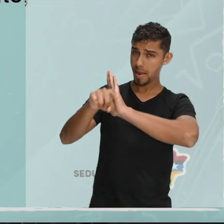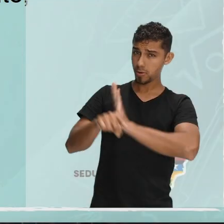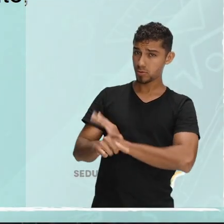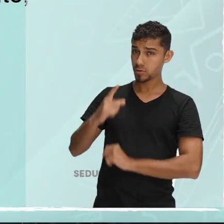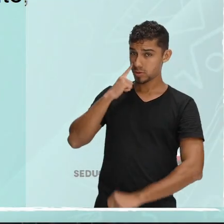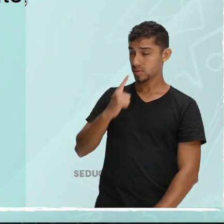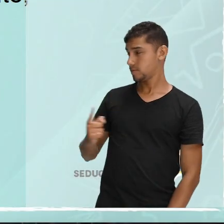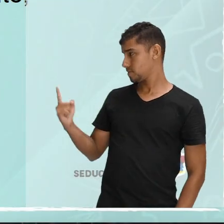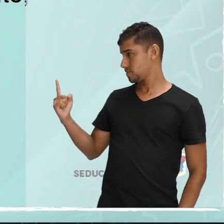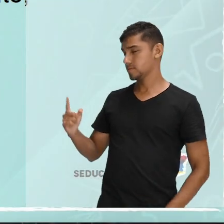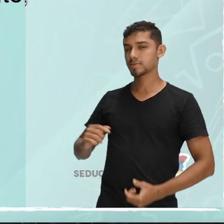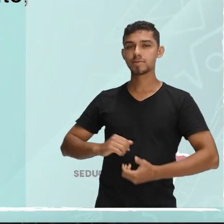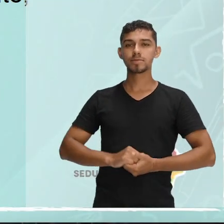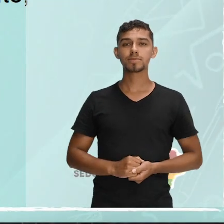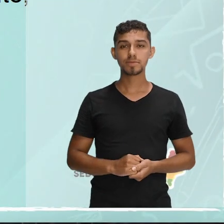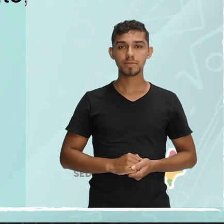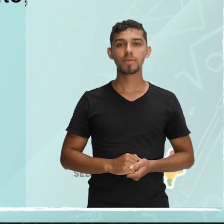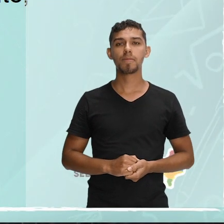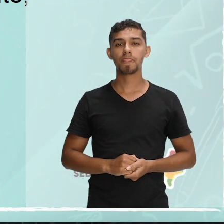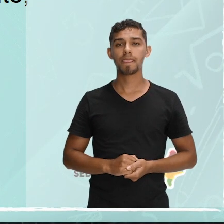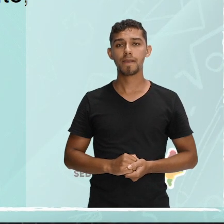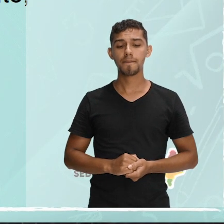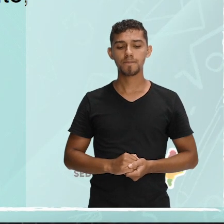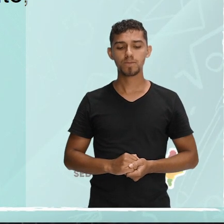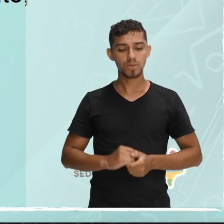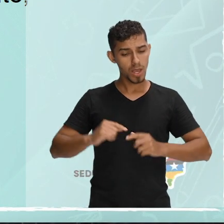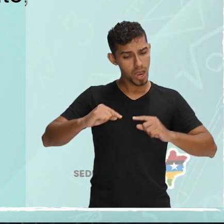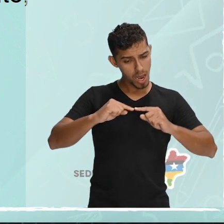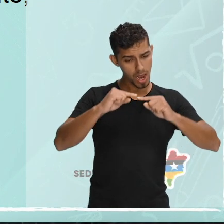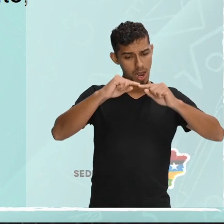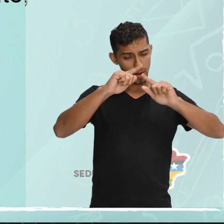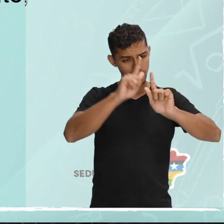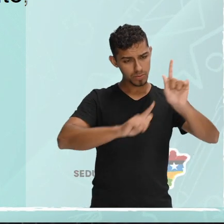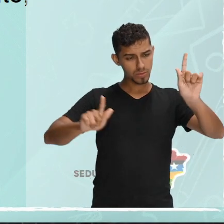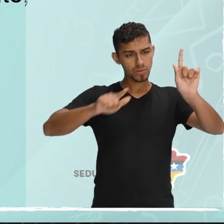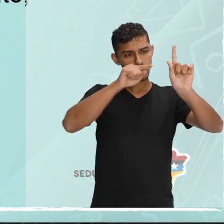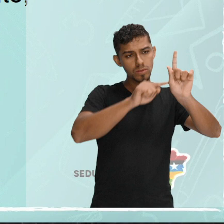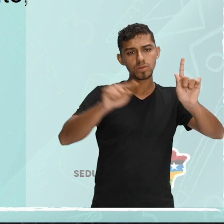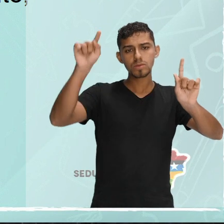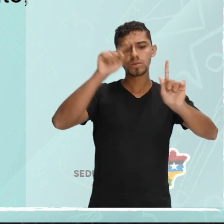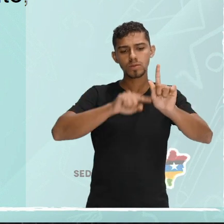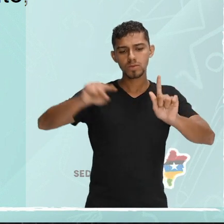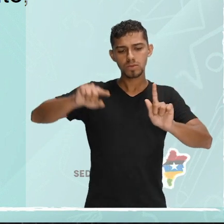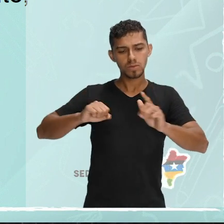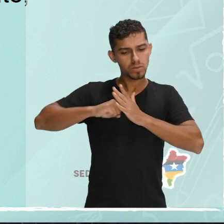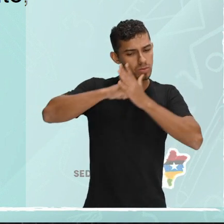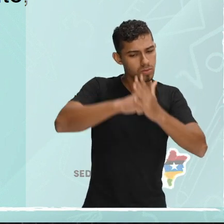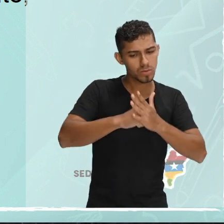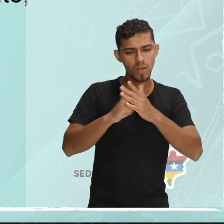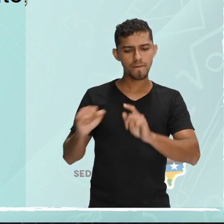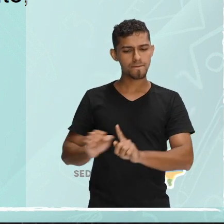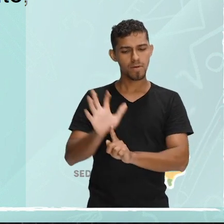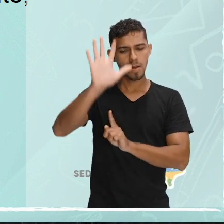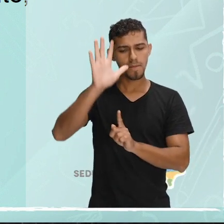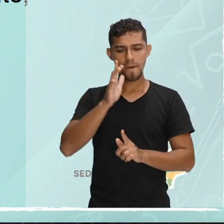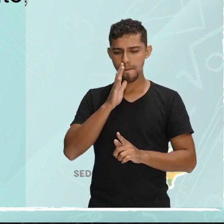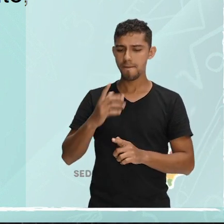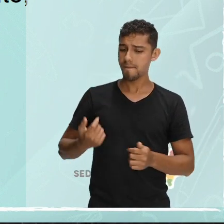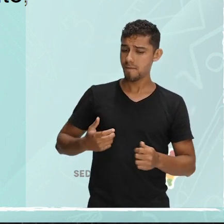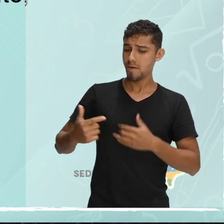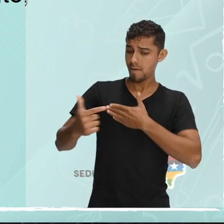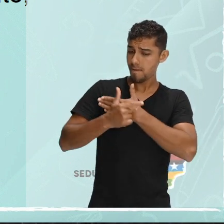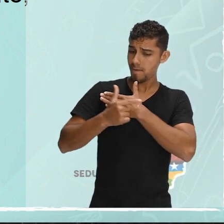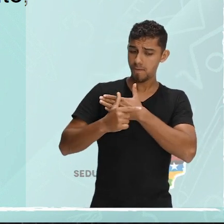Olha só. As curvas de pressão de vapor, em função da temperatura para um solvente puro, uma solução concentrada